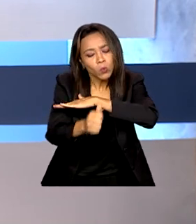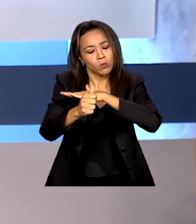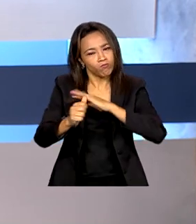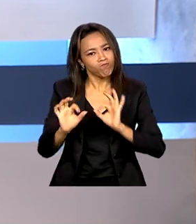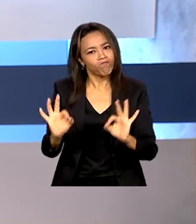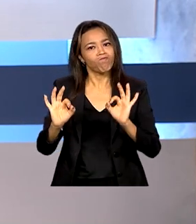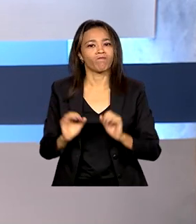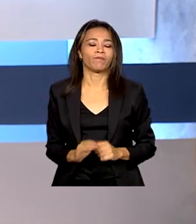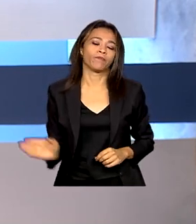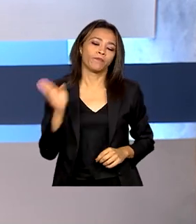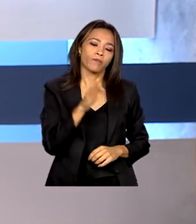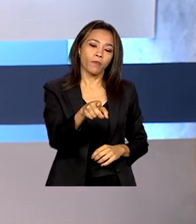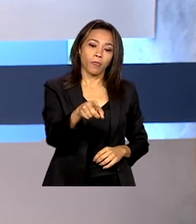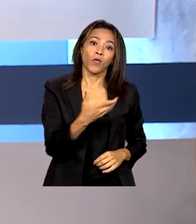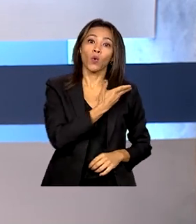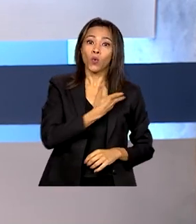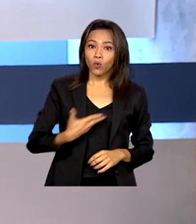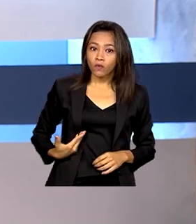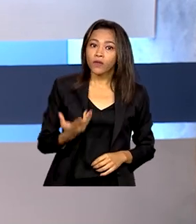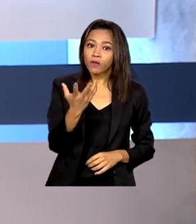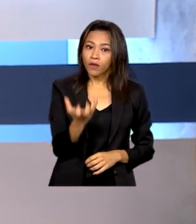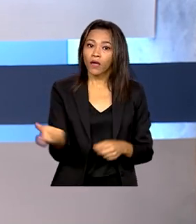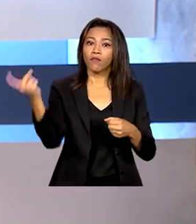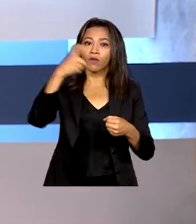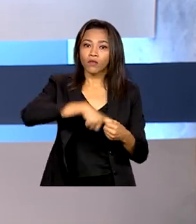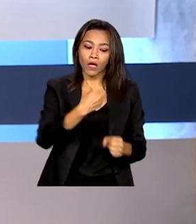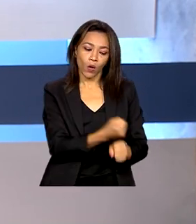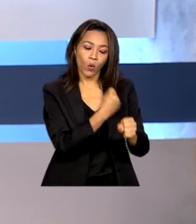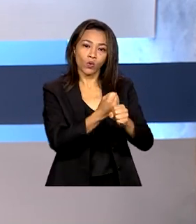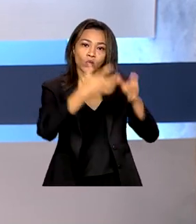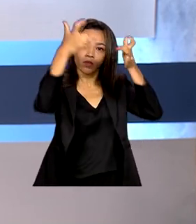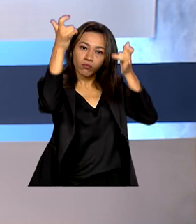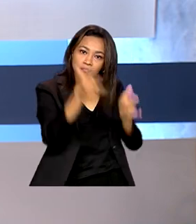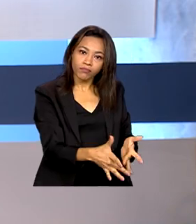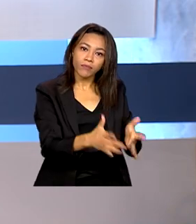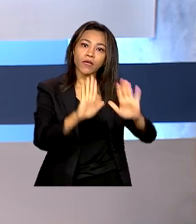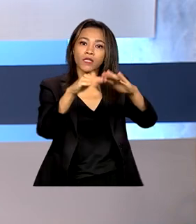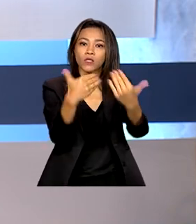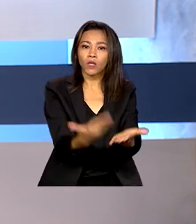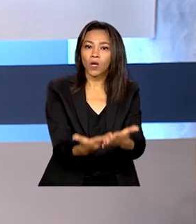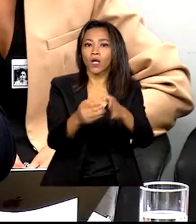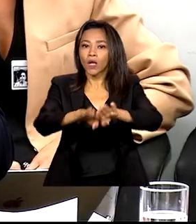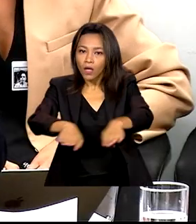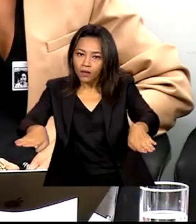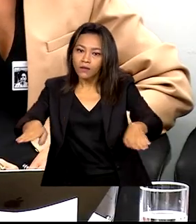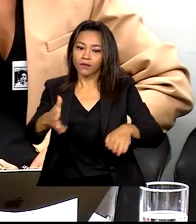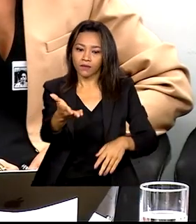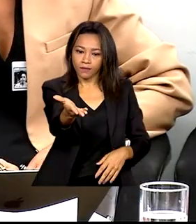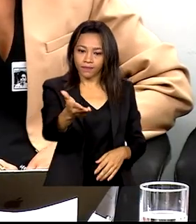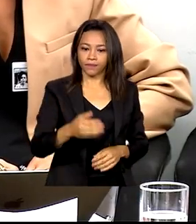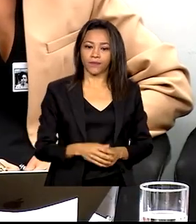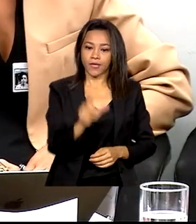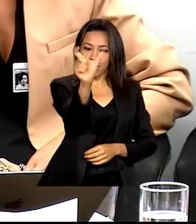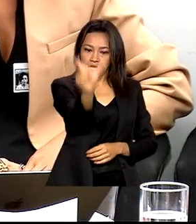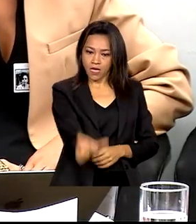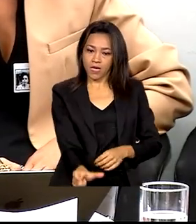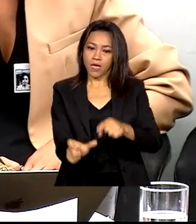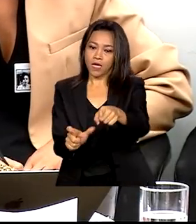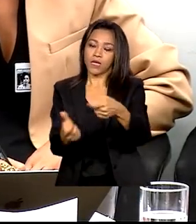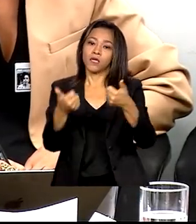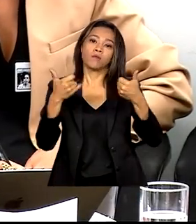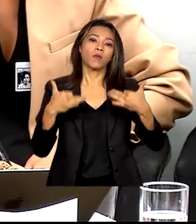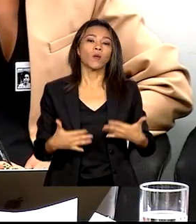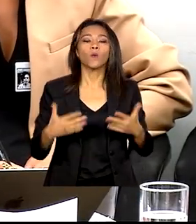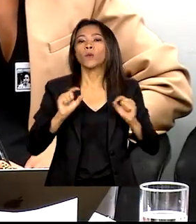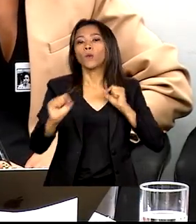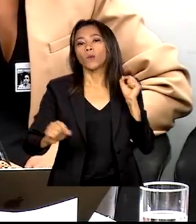e o governo também quer retomar obras paralisadas em creches e escolas Camilo Santana adiantou que